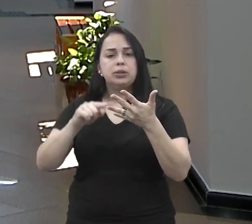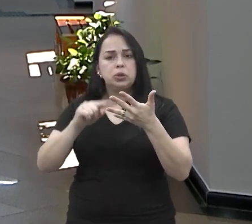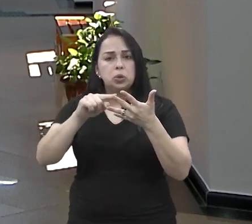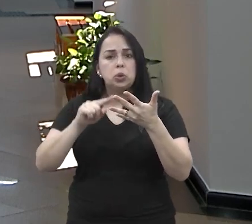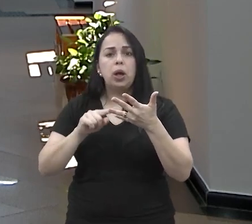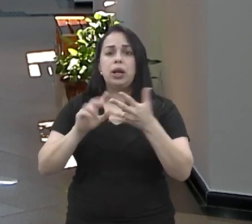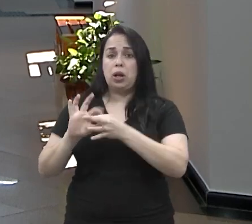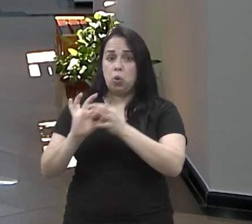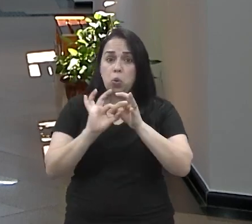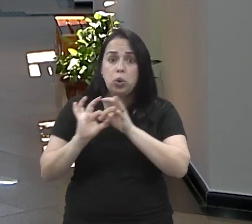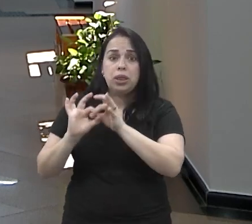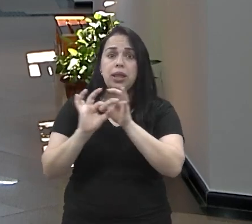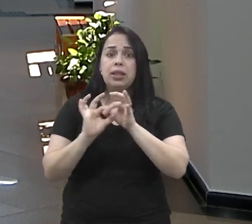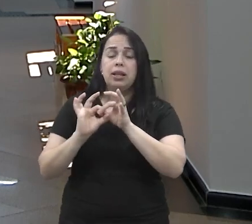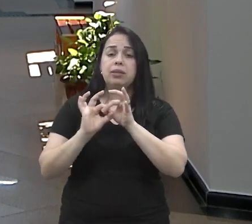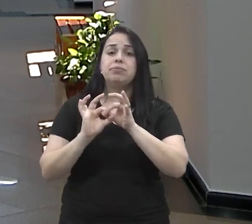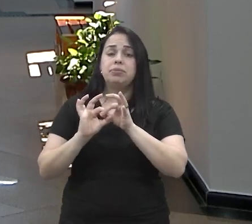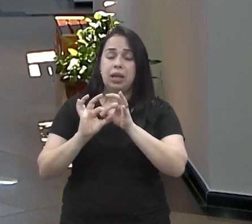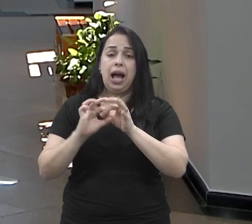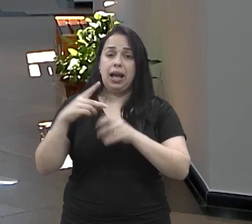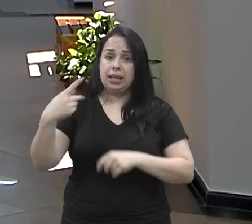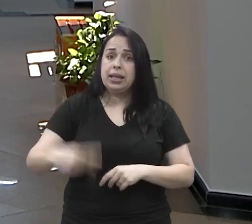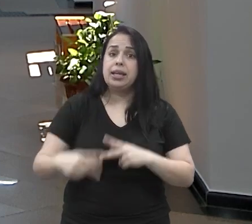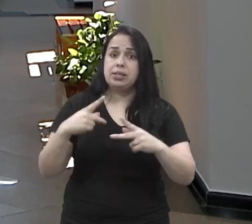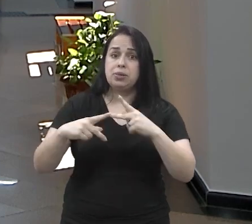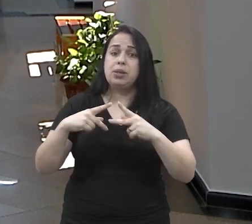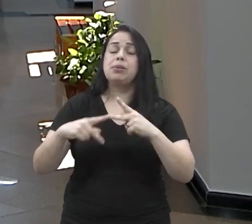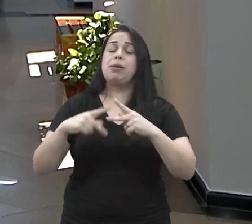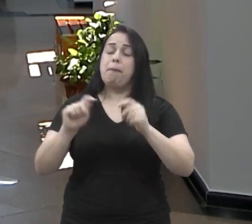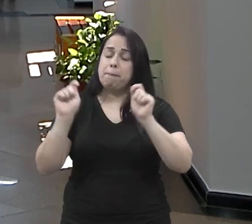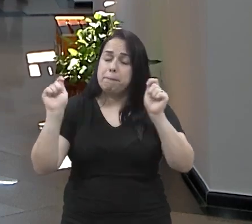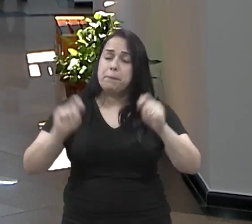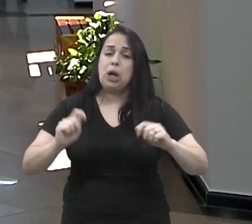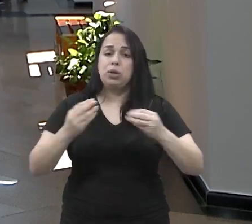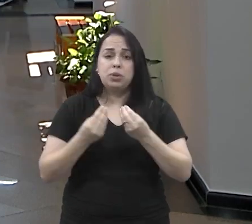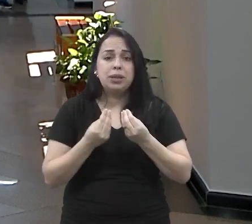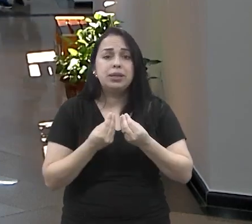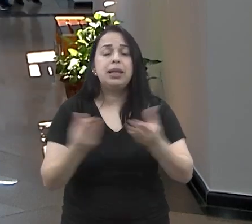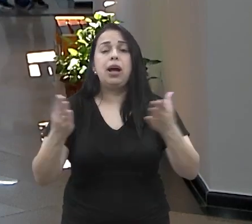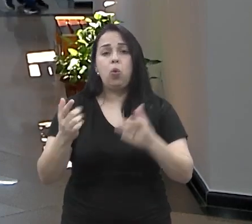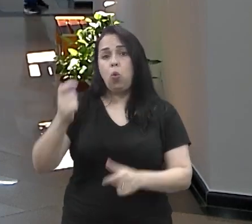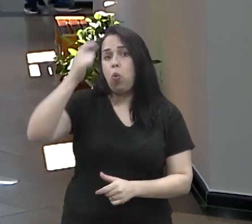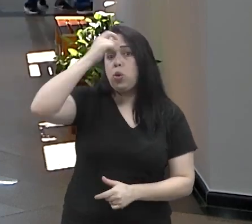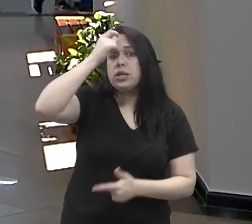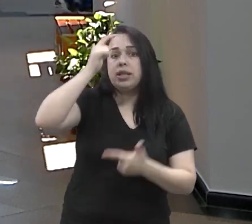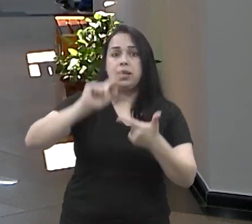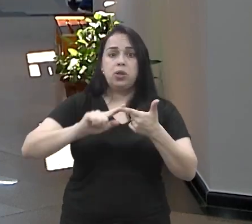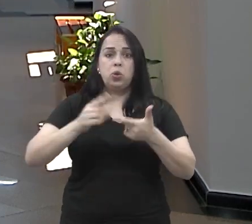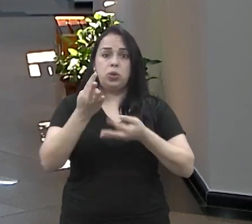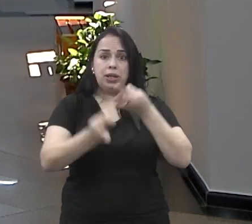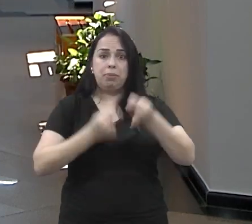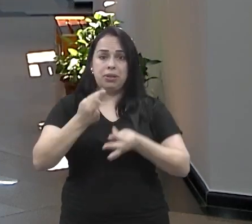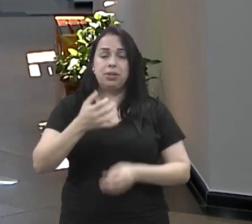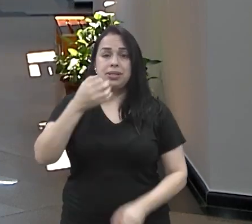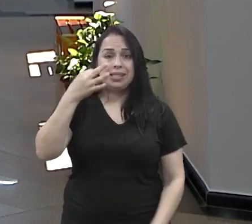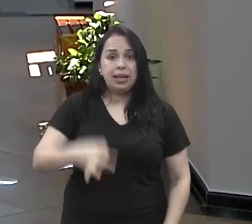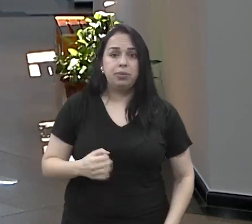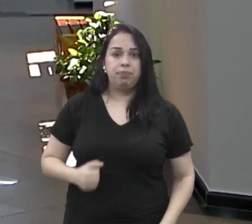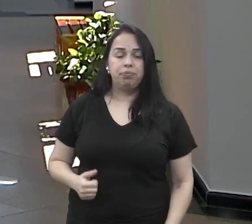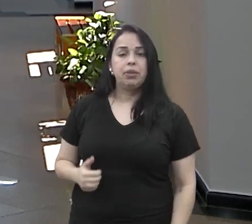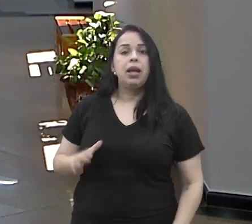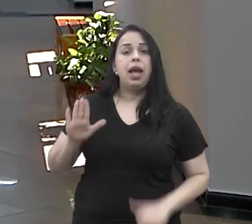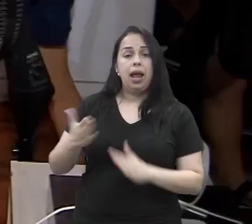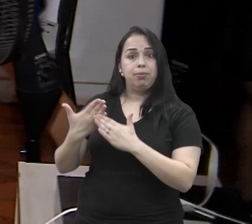o legislativo junto, prefeitura e câmara, numa cidade tão rica como São José dos Campos, pode trazer a conscientização e o